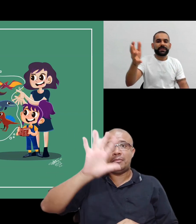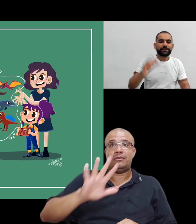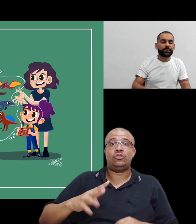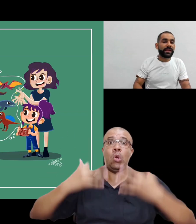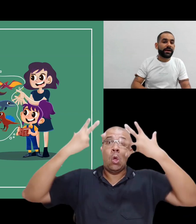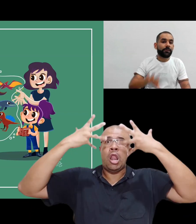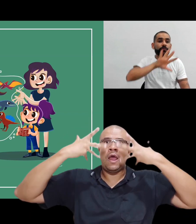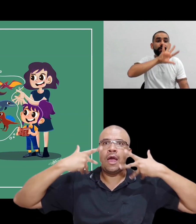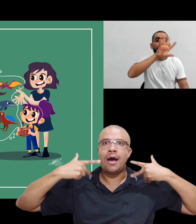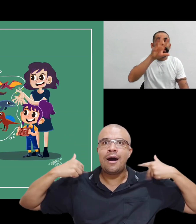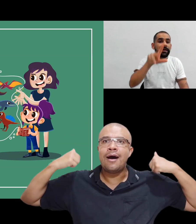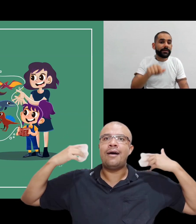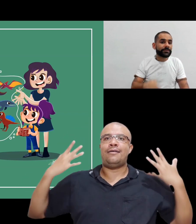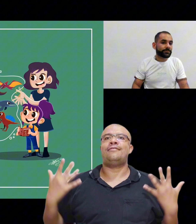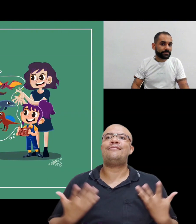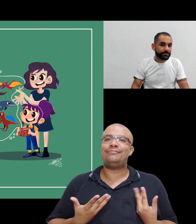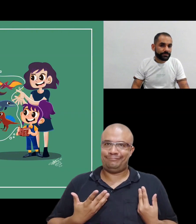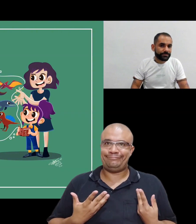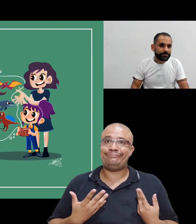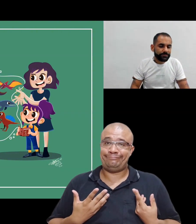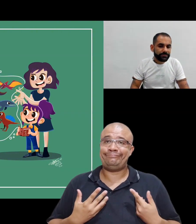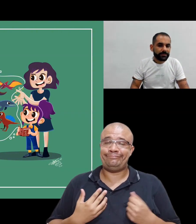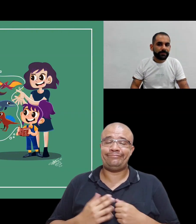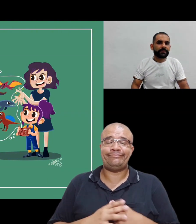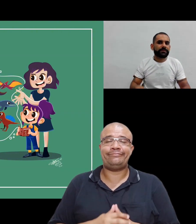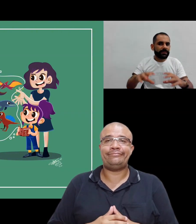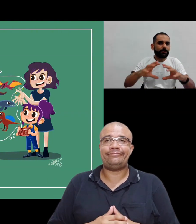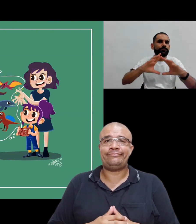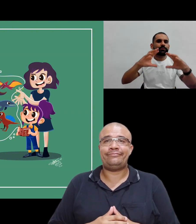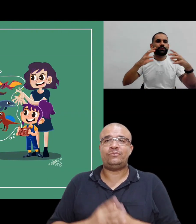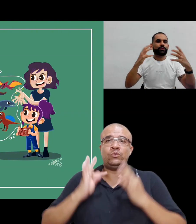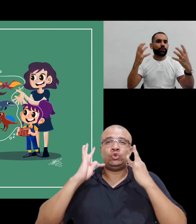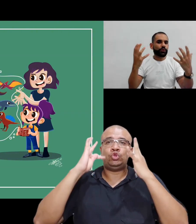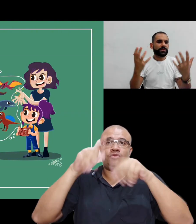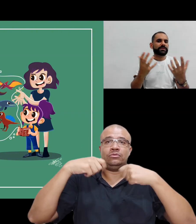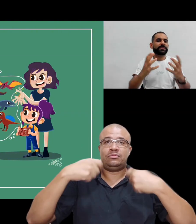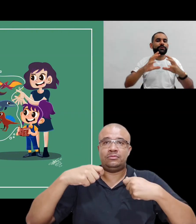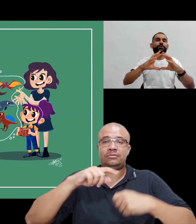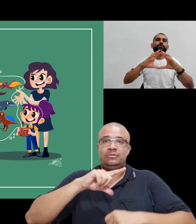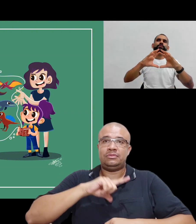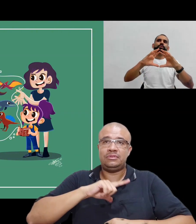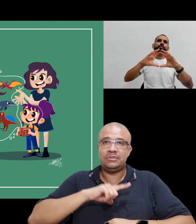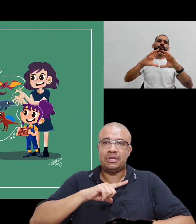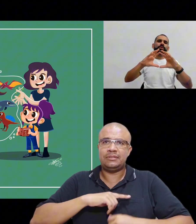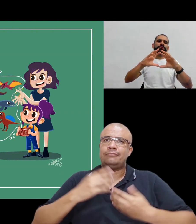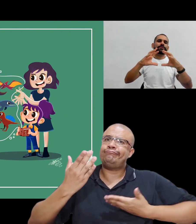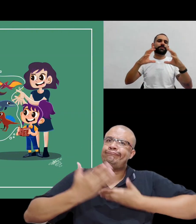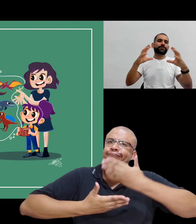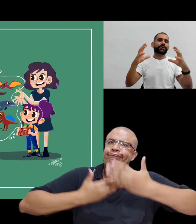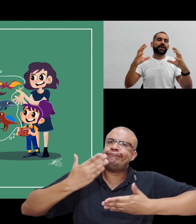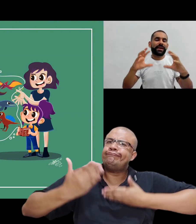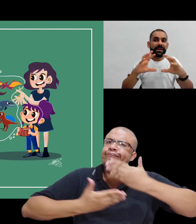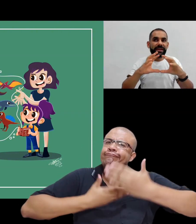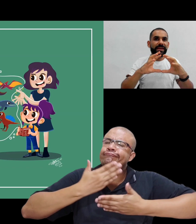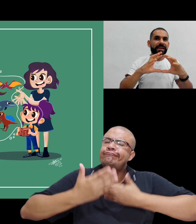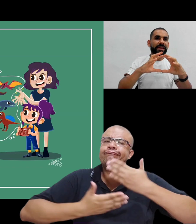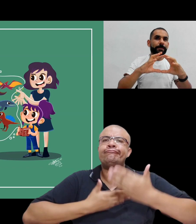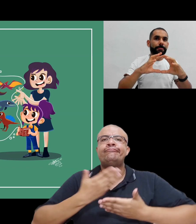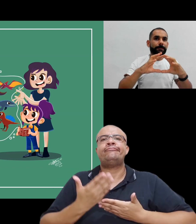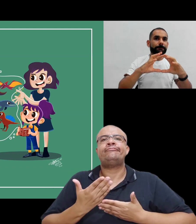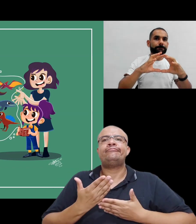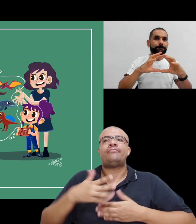tivesse a imagem ali de um leão, leão. Então, tem todo um envolvimento